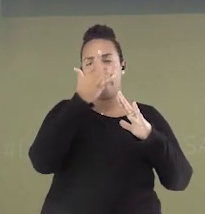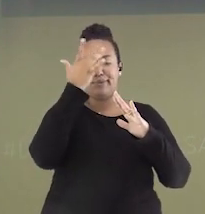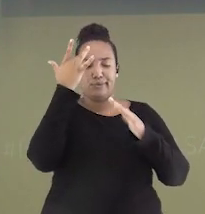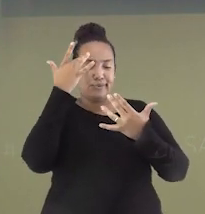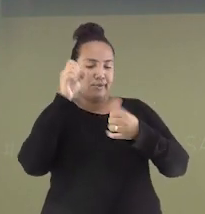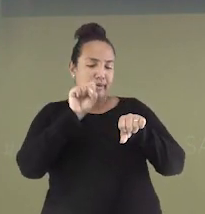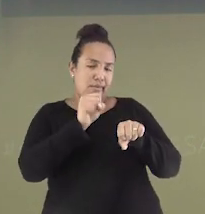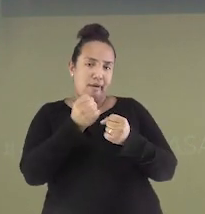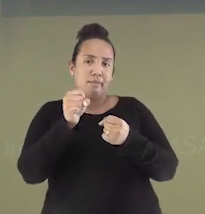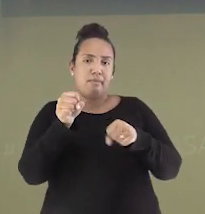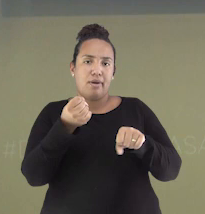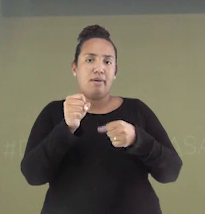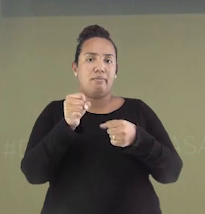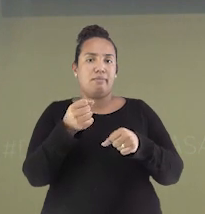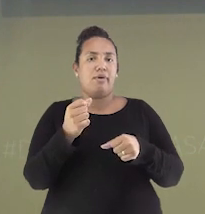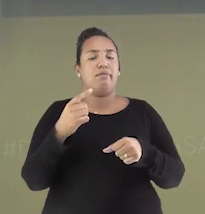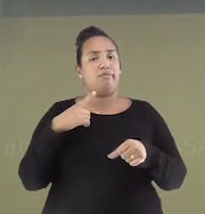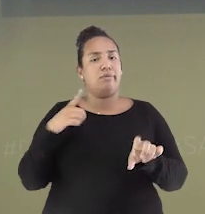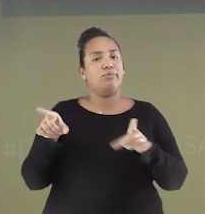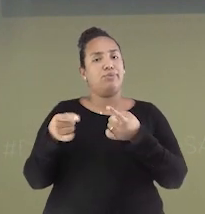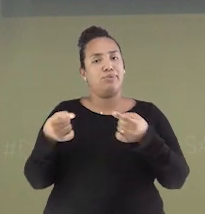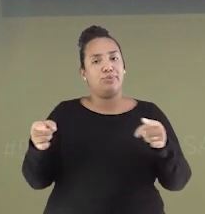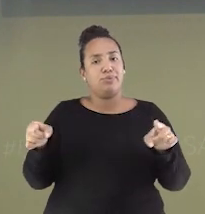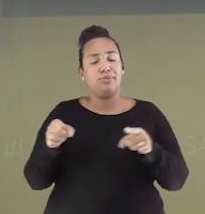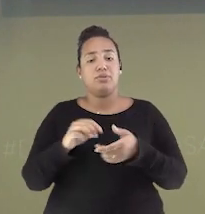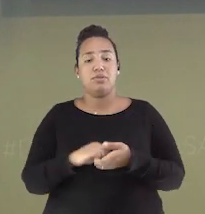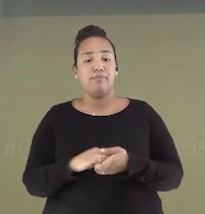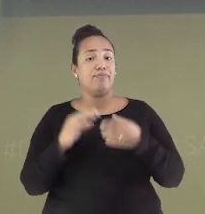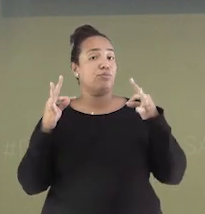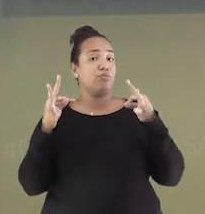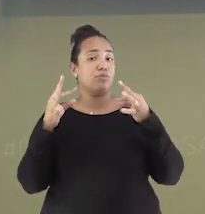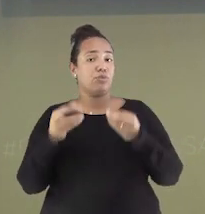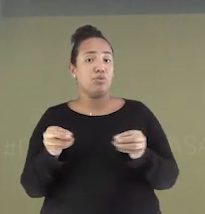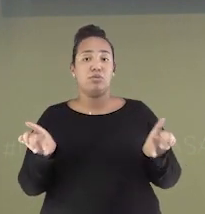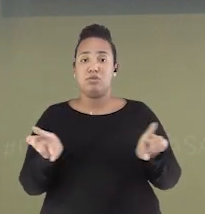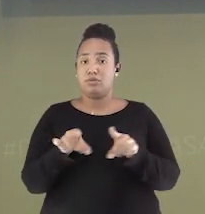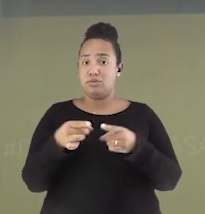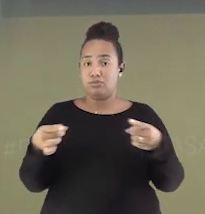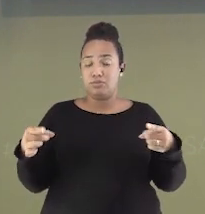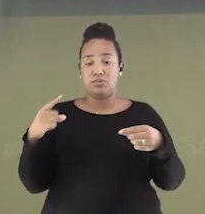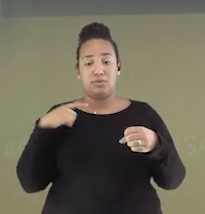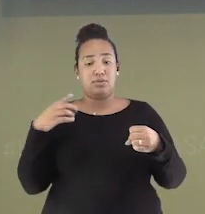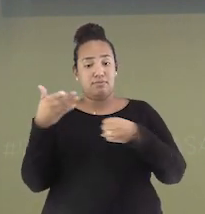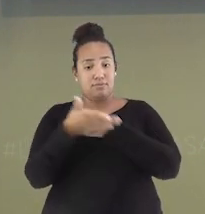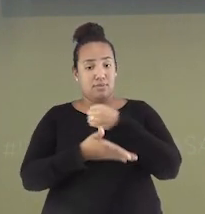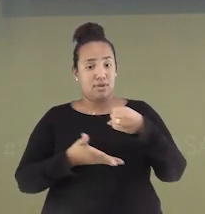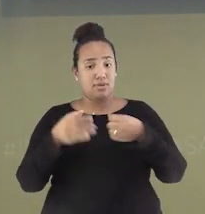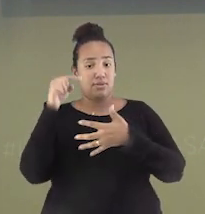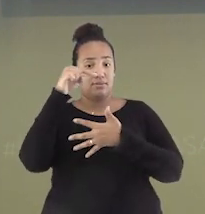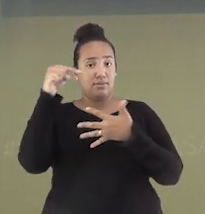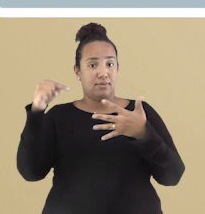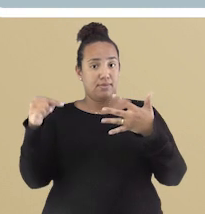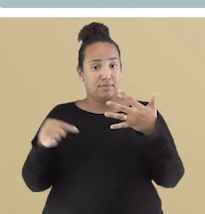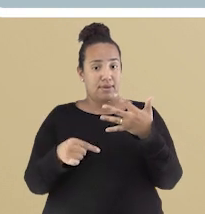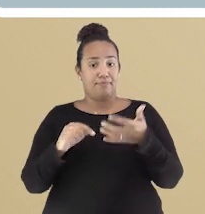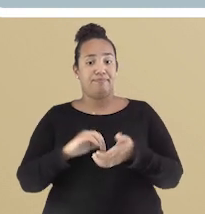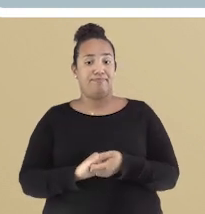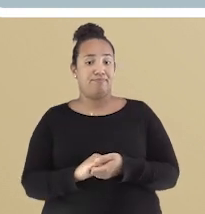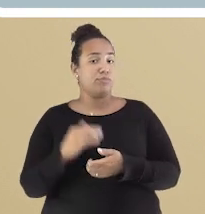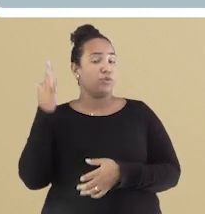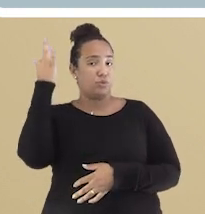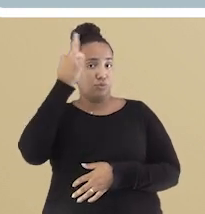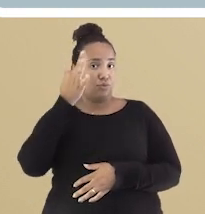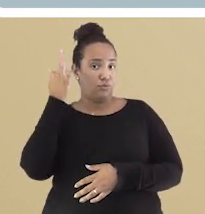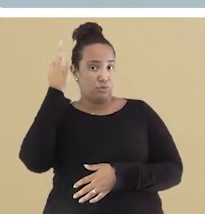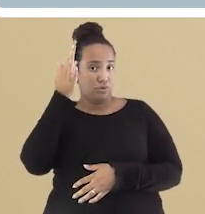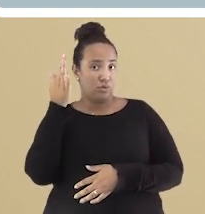todas essas músicas foram muito bem pensadas e feitas com base em vários parâmetros que eu vou explicar para vocês hoje um grande